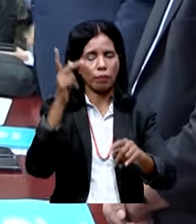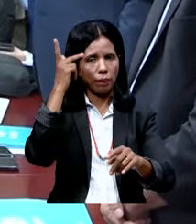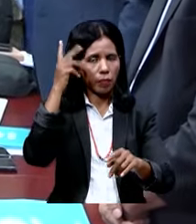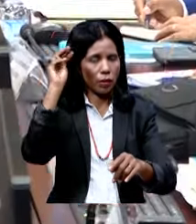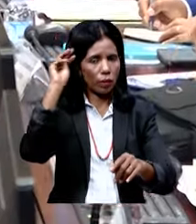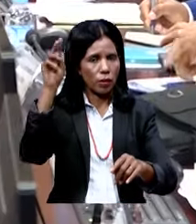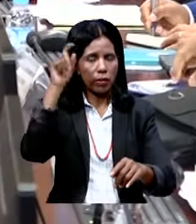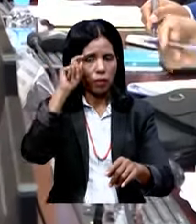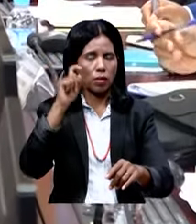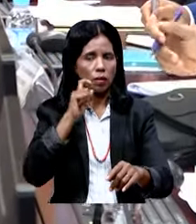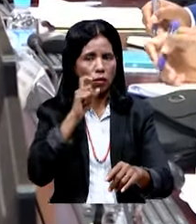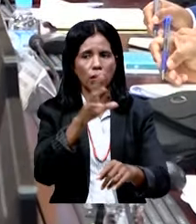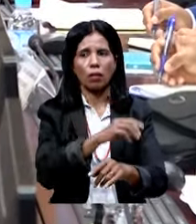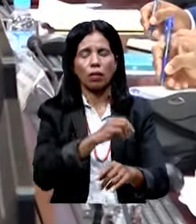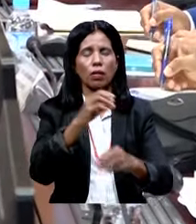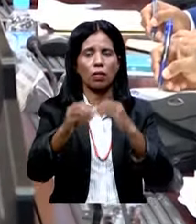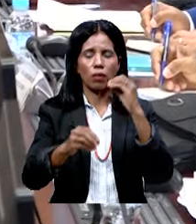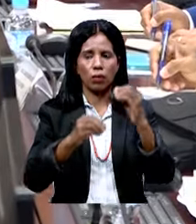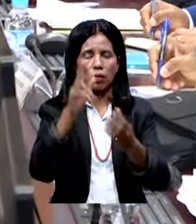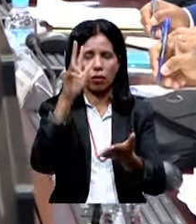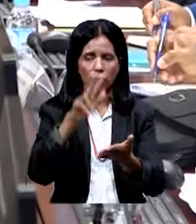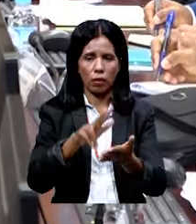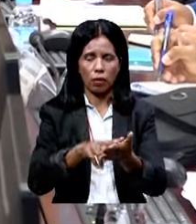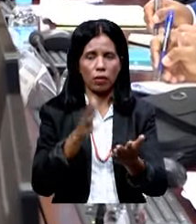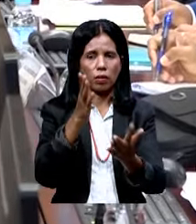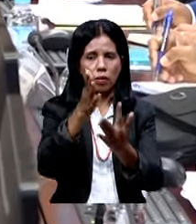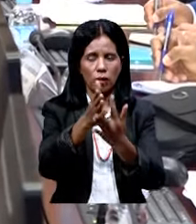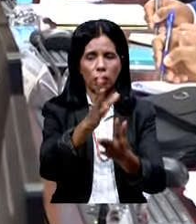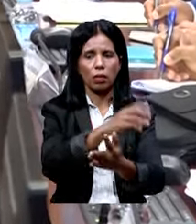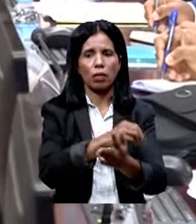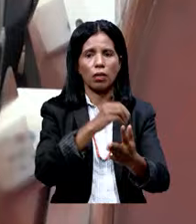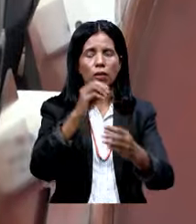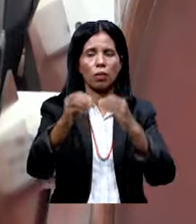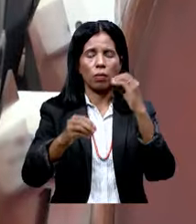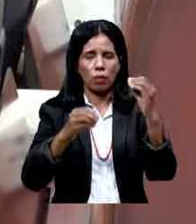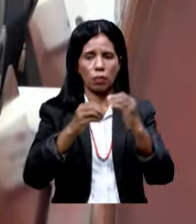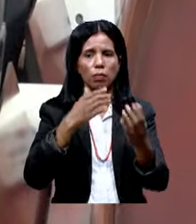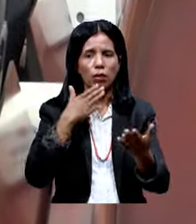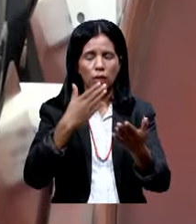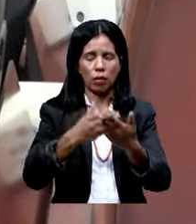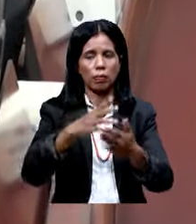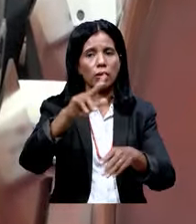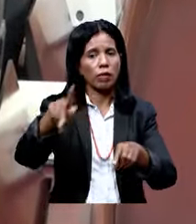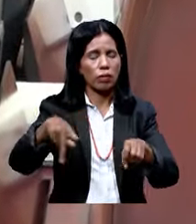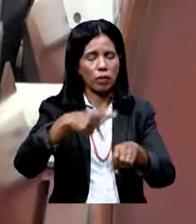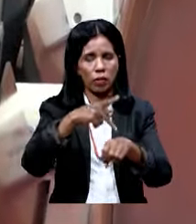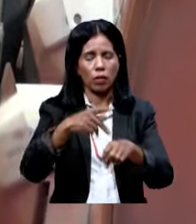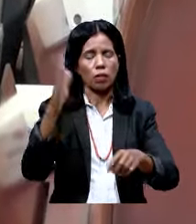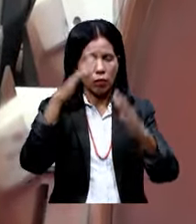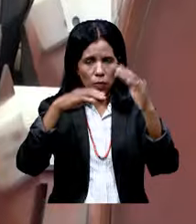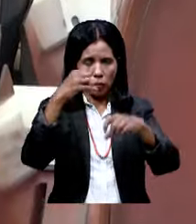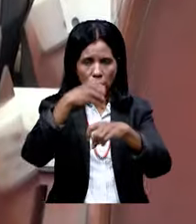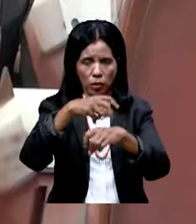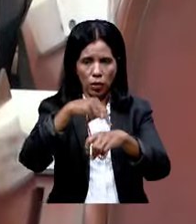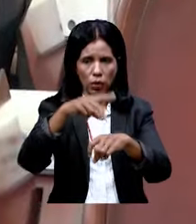primeiro-ministro Kairala Xanana Guzmão com a ratificação adesão da convenção com a solução pacífica para conflito internacional.